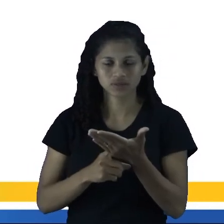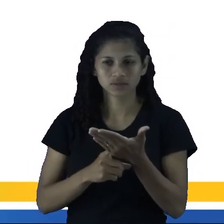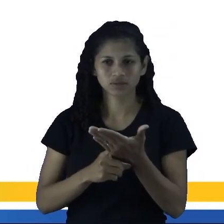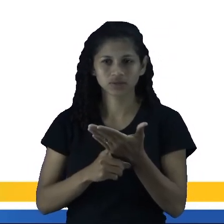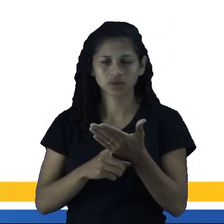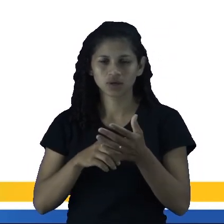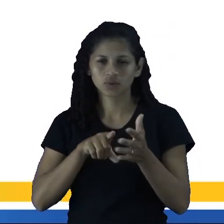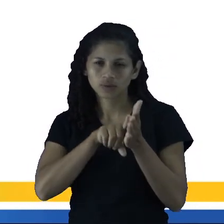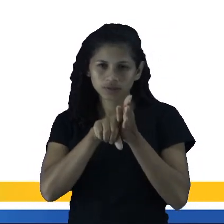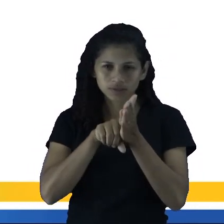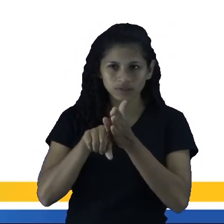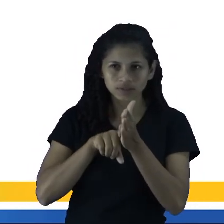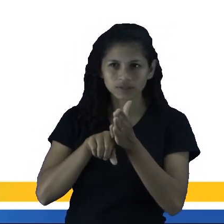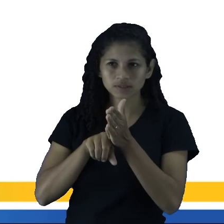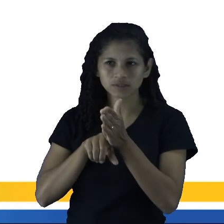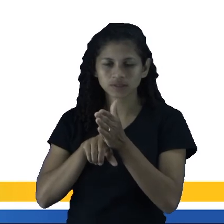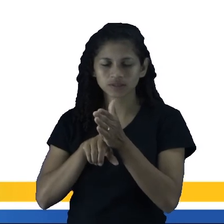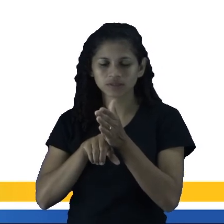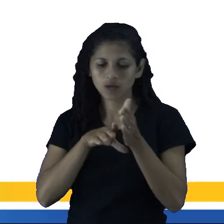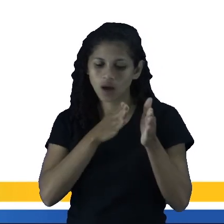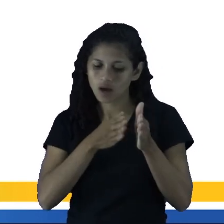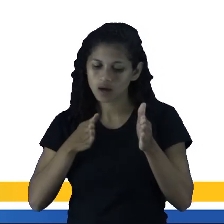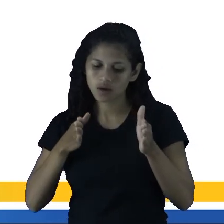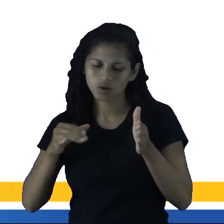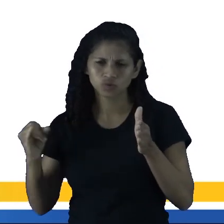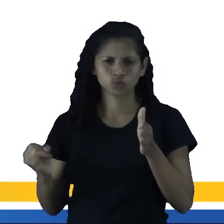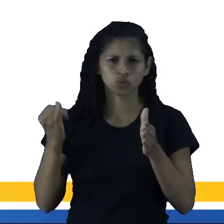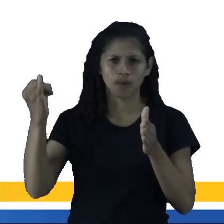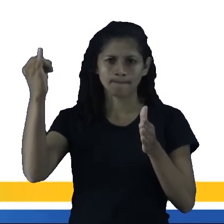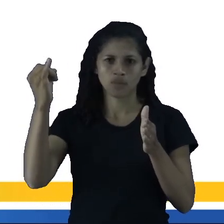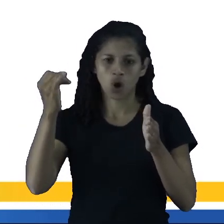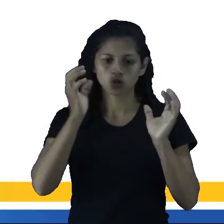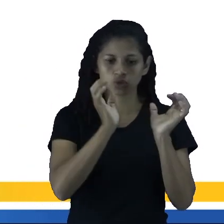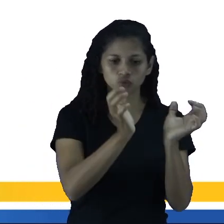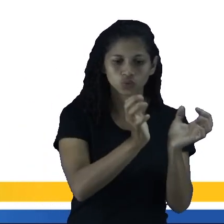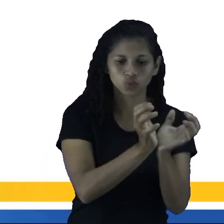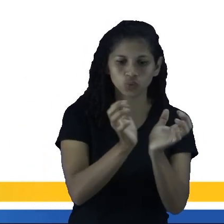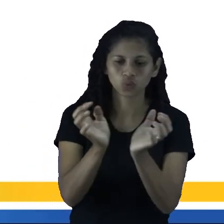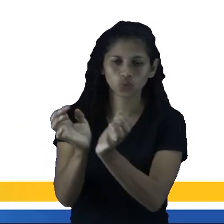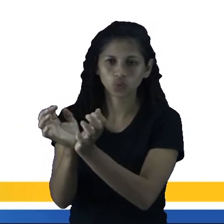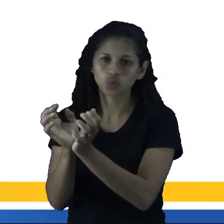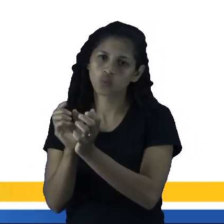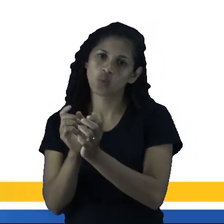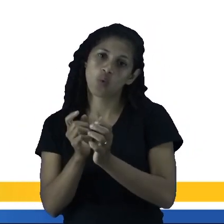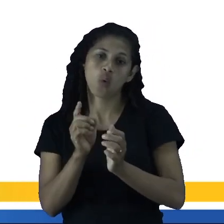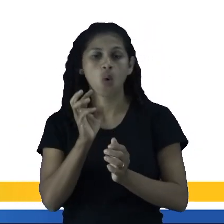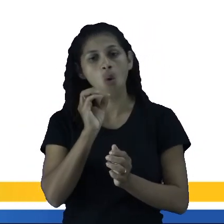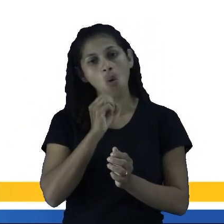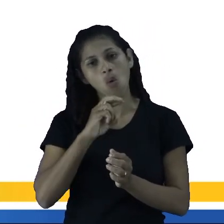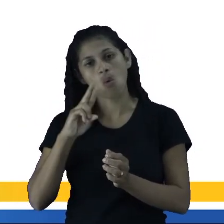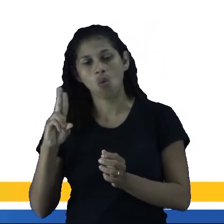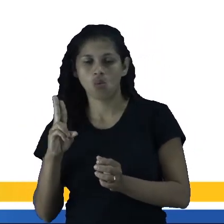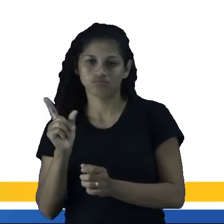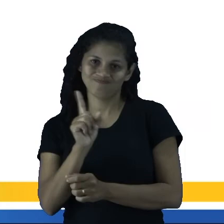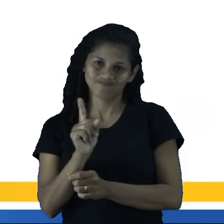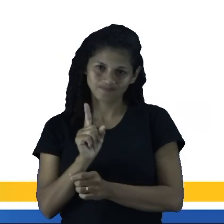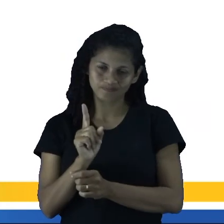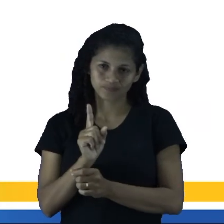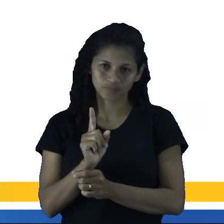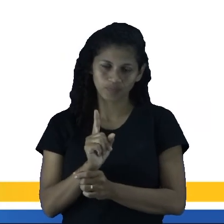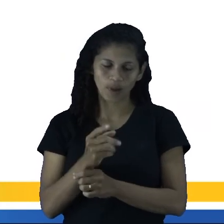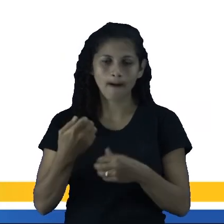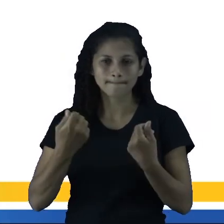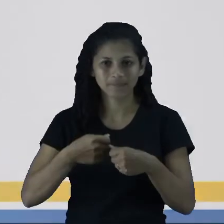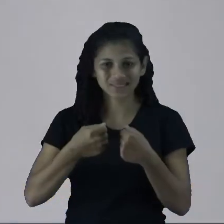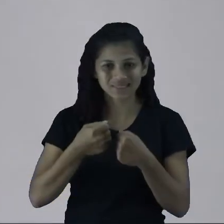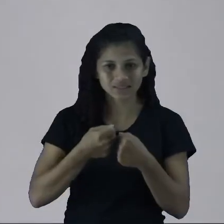no agrupamento ou não. Isso quer dizer que eu tenho que verificar se a ordem importa ou não. E o que significa isso?